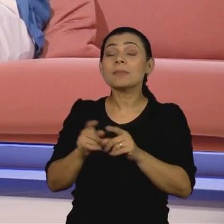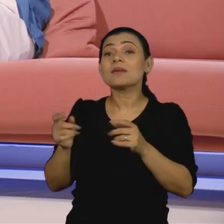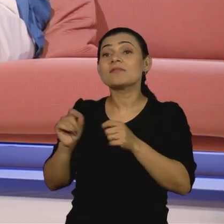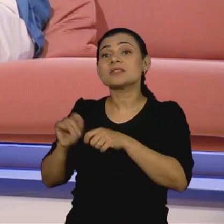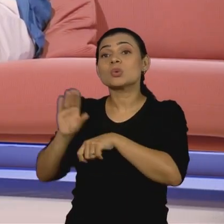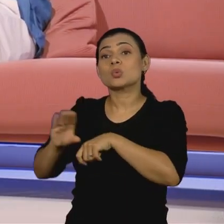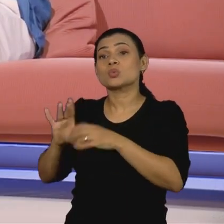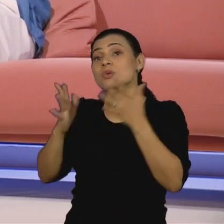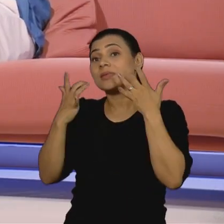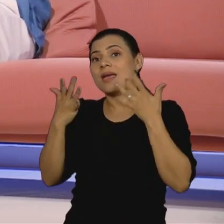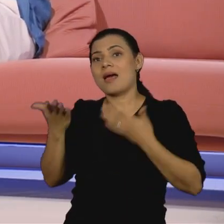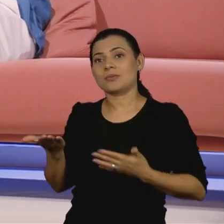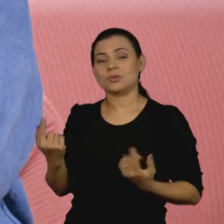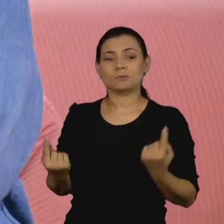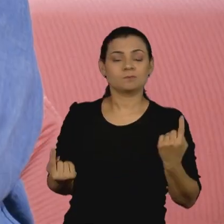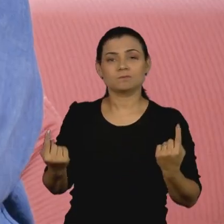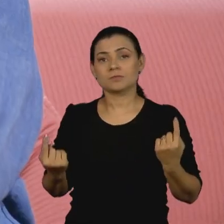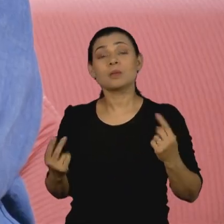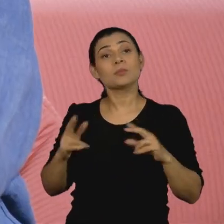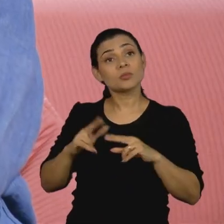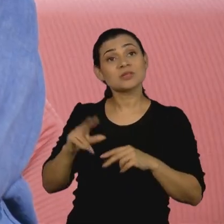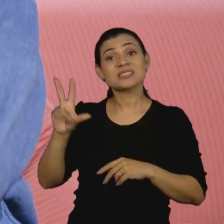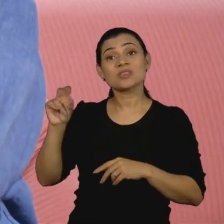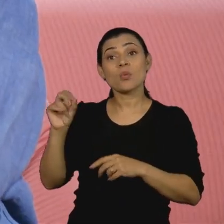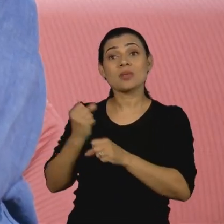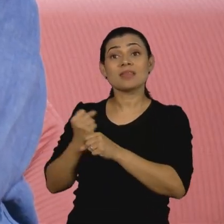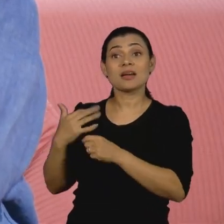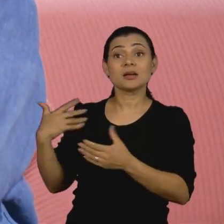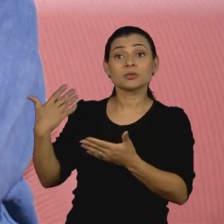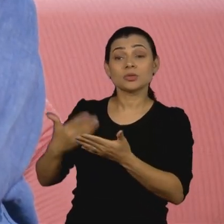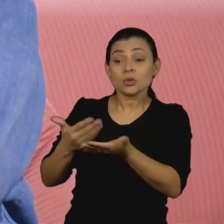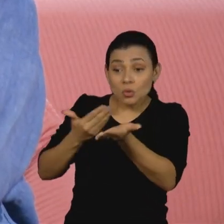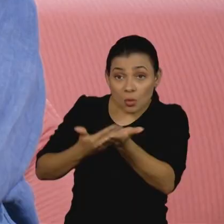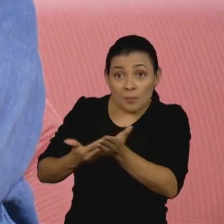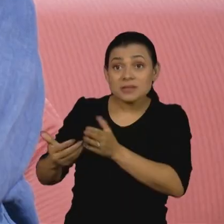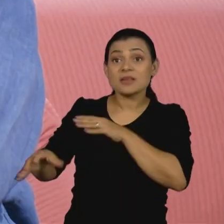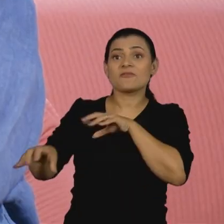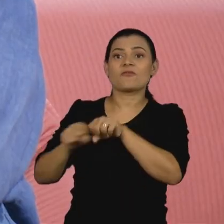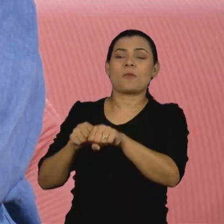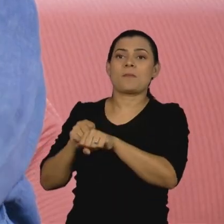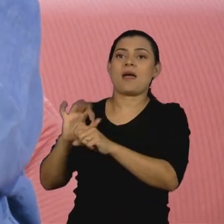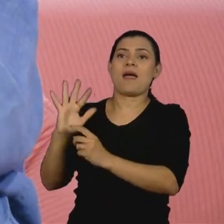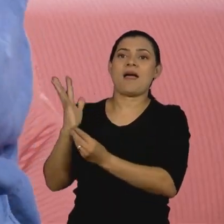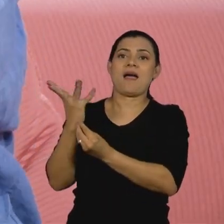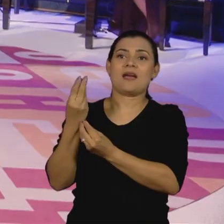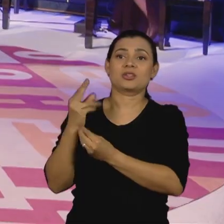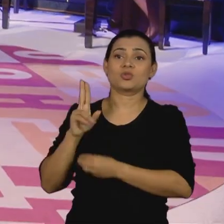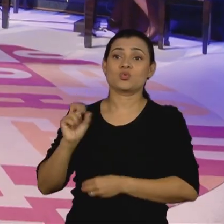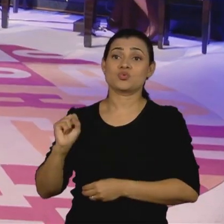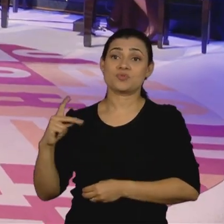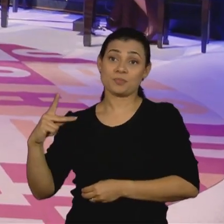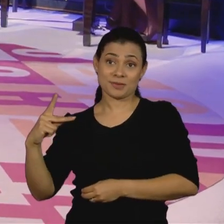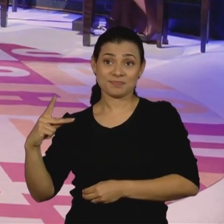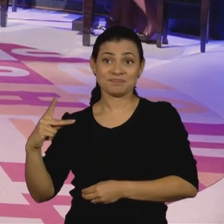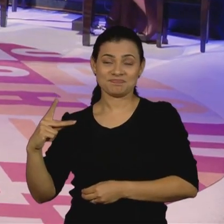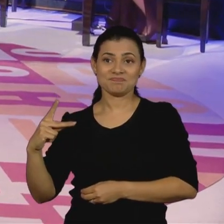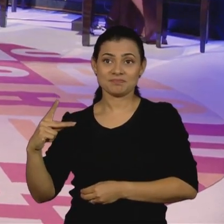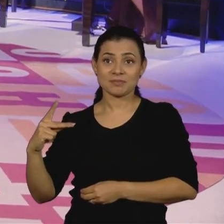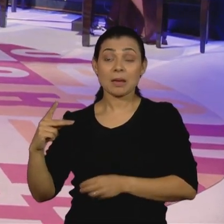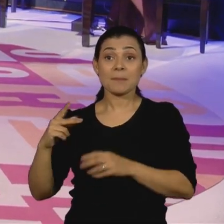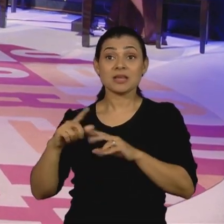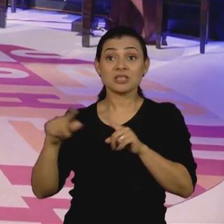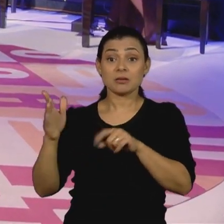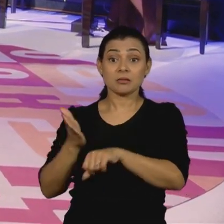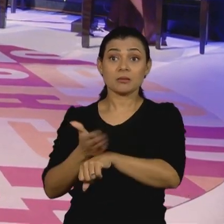teatro. Portanto, são 50 anos a partir do momento que me formo na Escola de Arte Dramática da USP. Mas se contar antes, desde